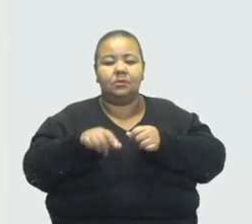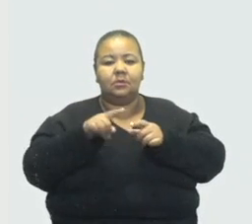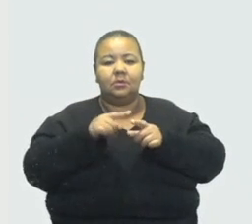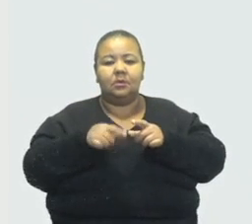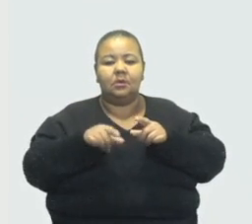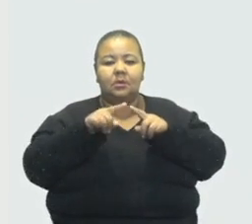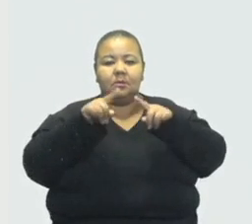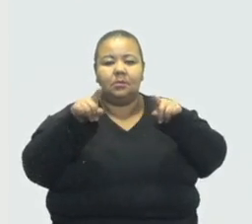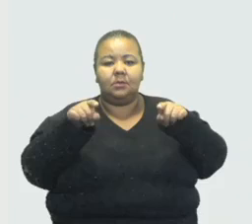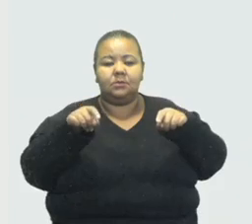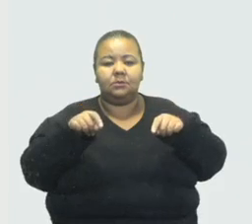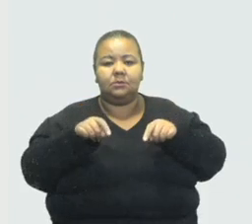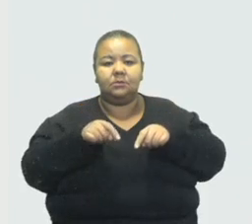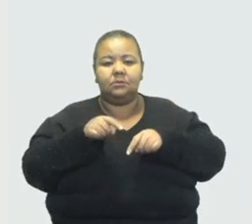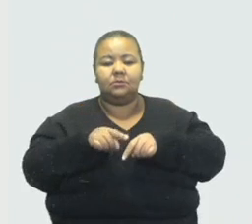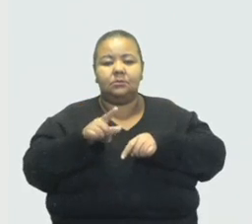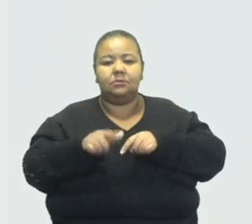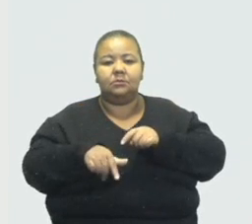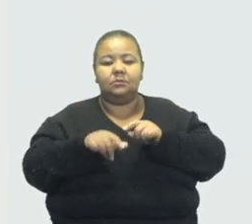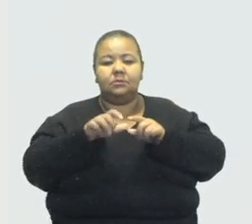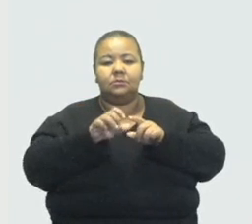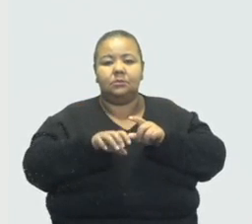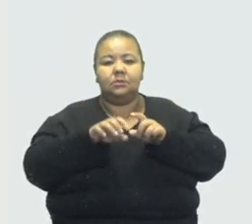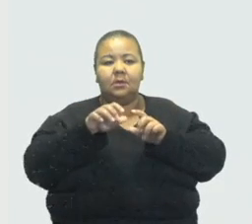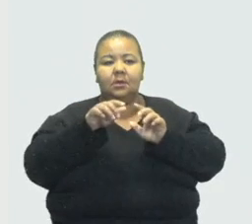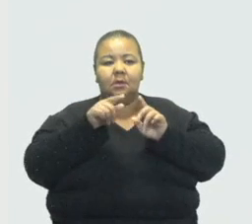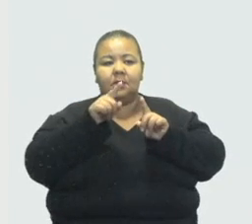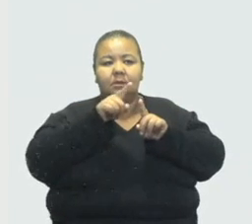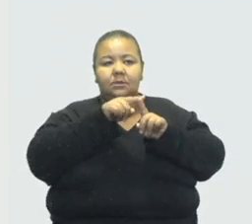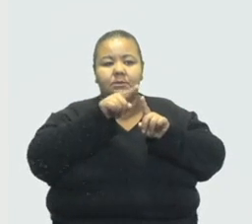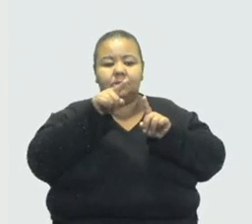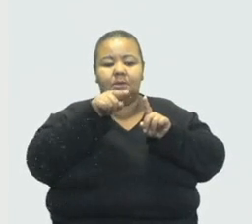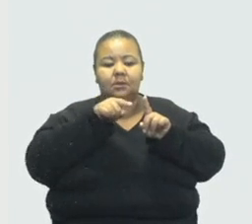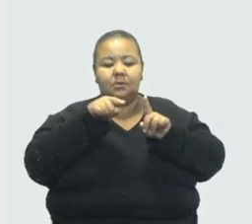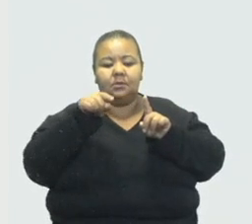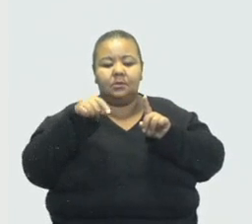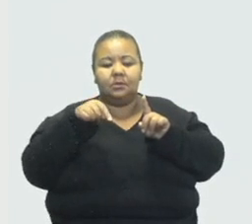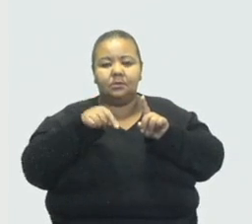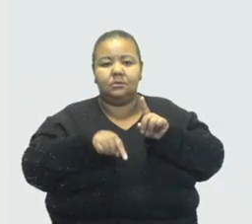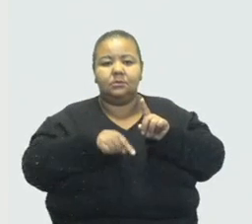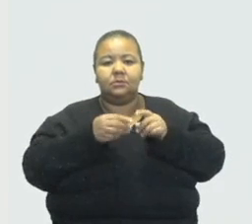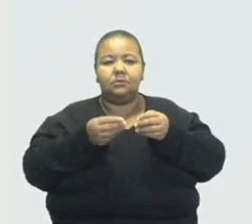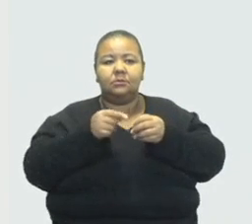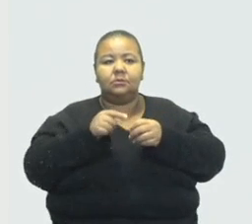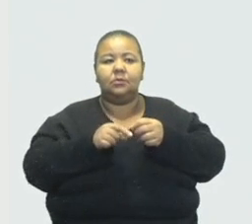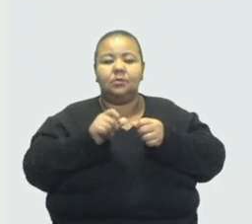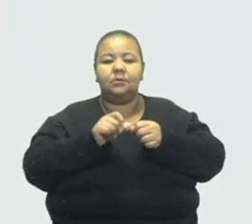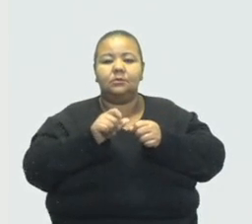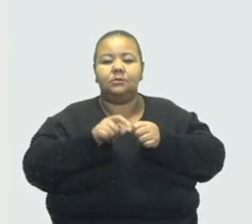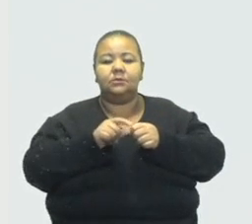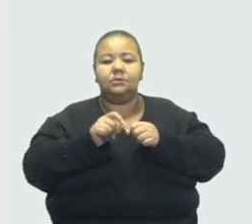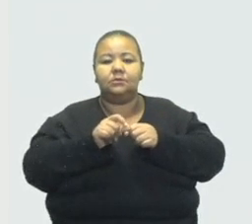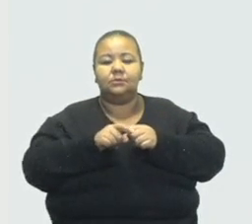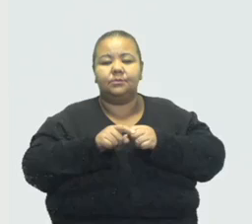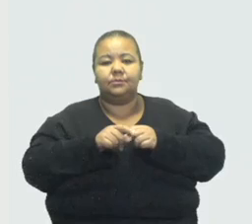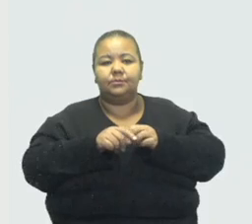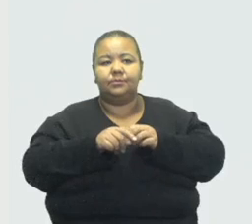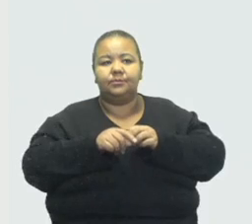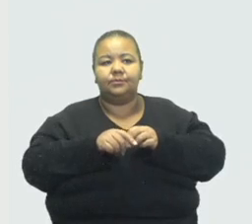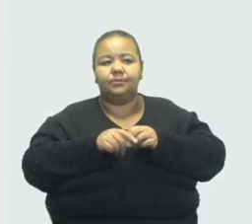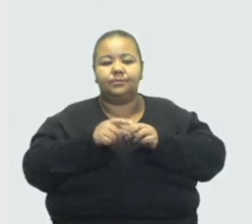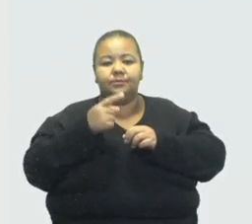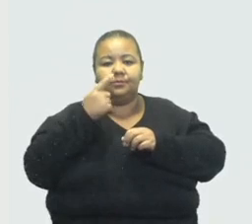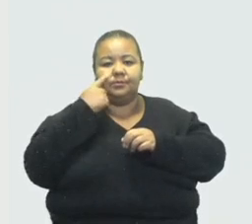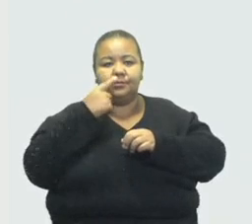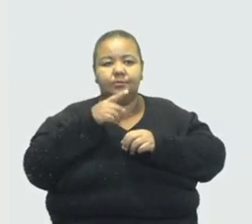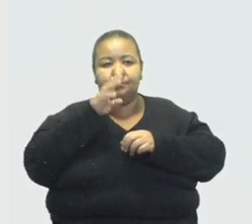matriz ampliada, que está na forma escalonada, com o sistema equivalente. Então, o sistema equivalente a essa matriz ampliada é a seguinte. Veja